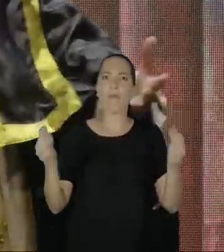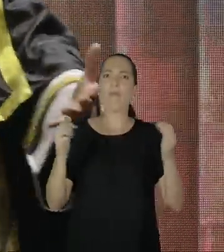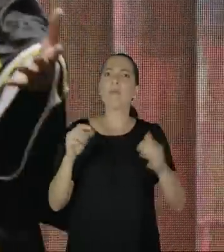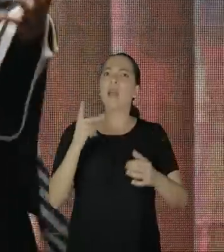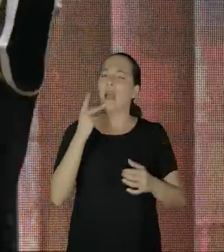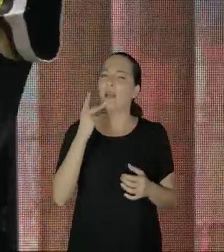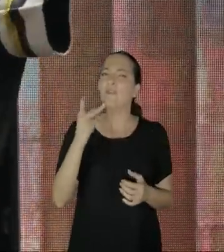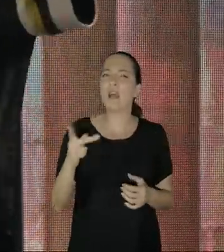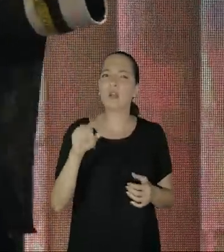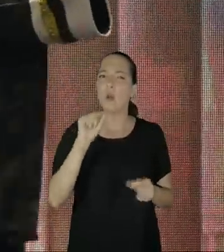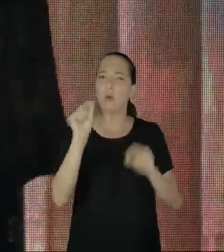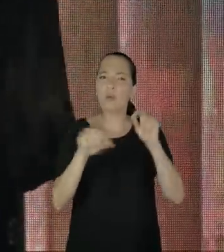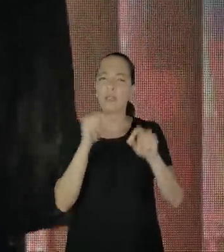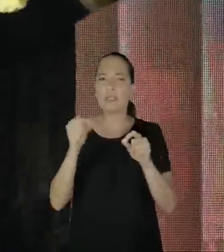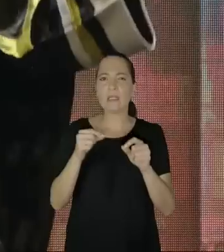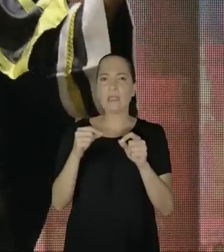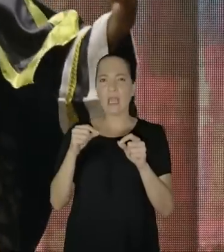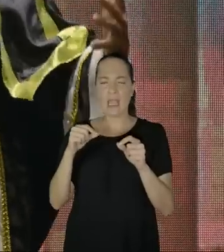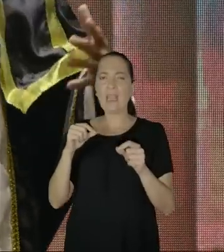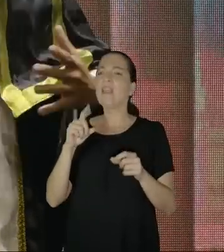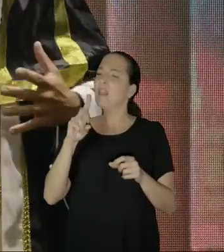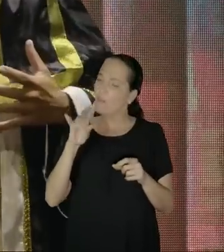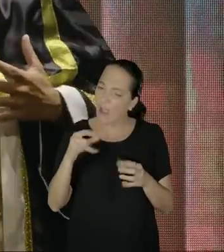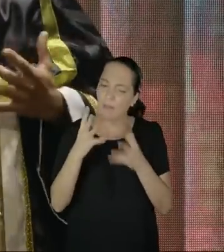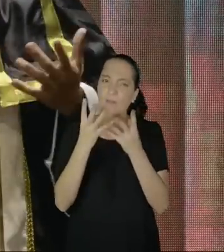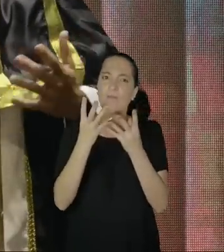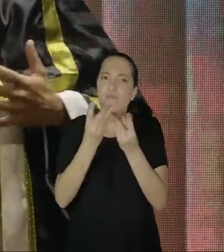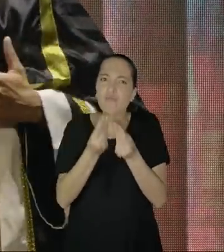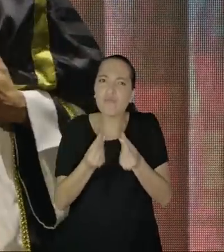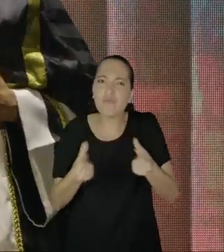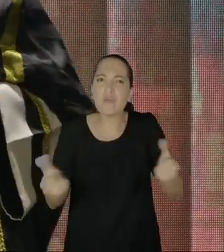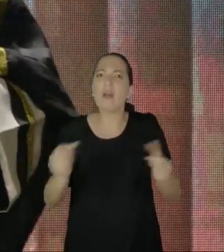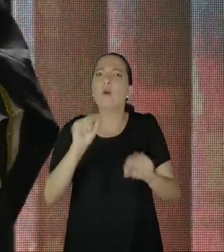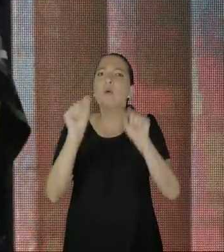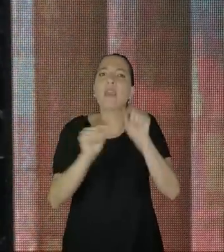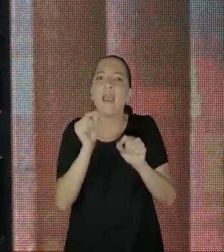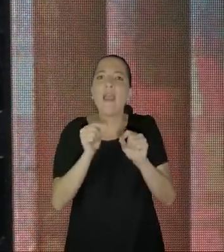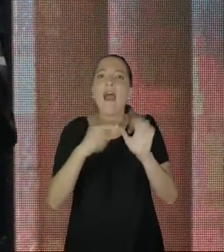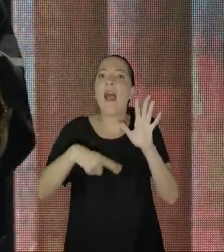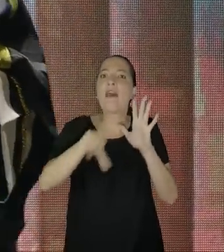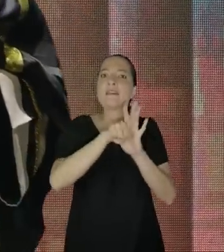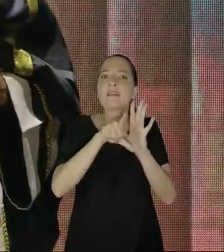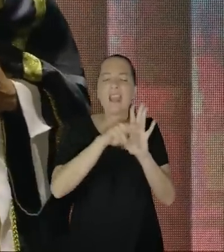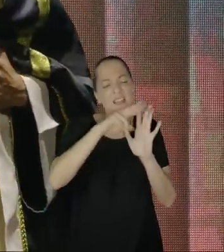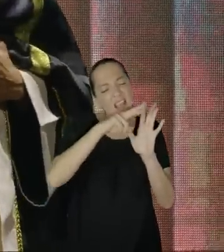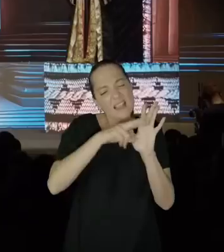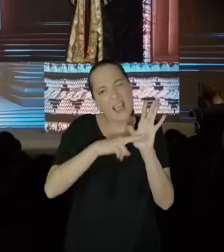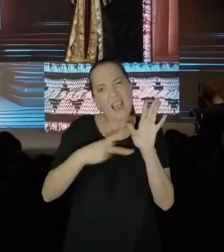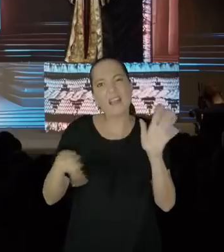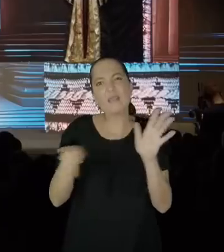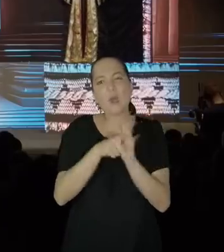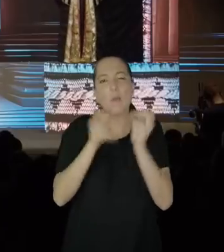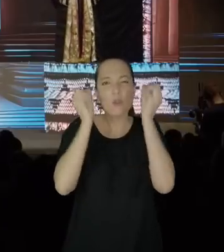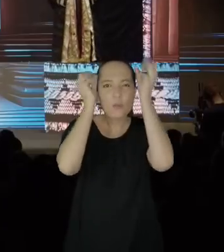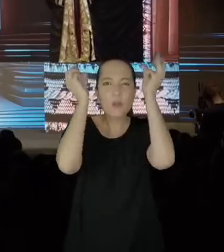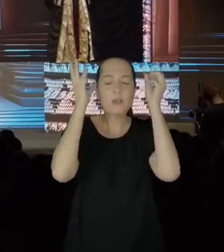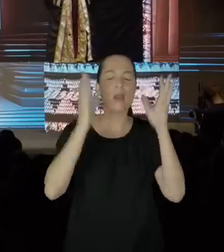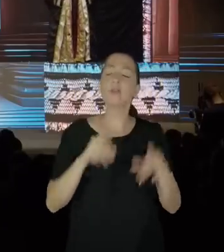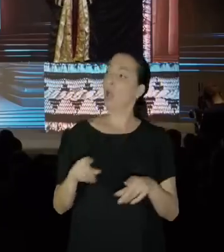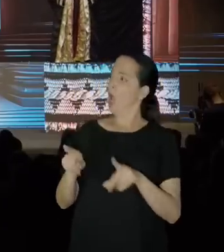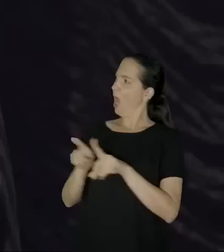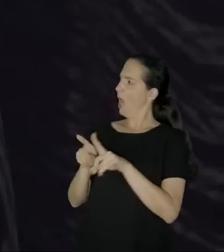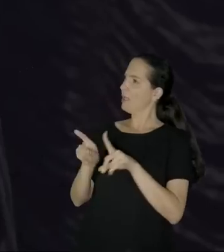ele e seus seguidores colocariam abaixo todos os ensinamentos deixados por Moisés. Ele usa magia para